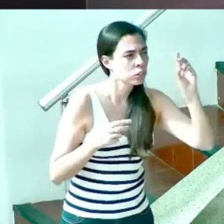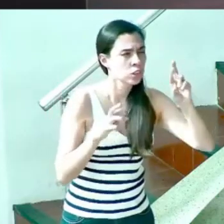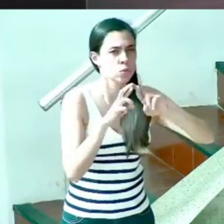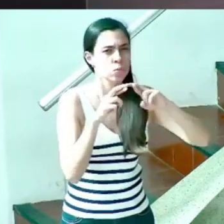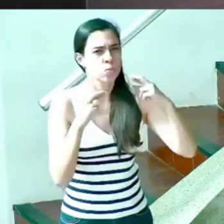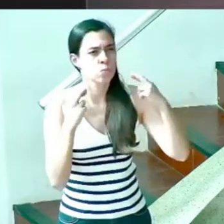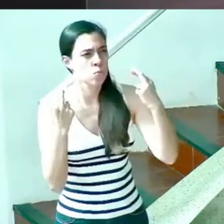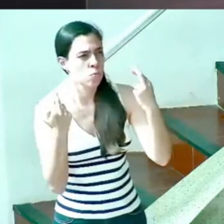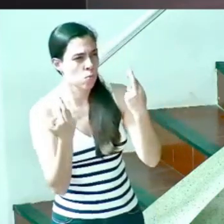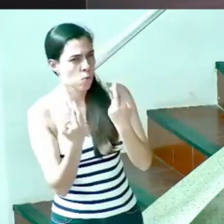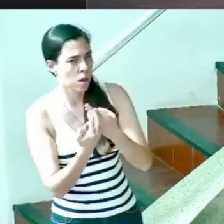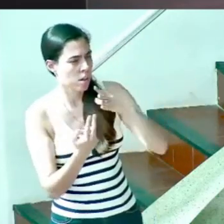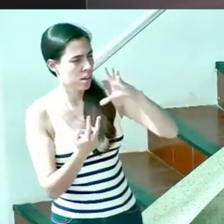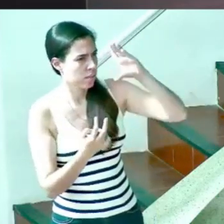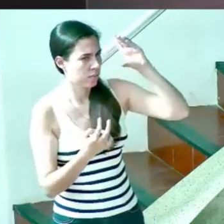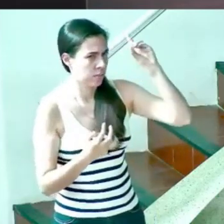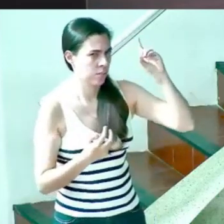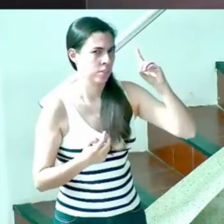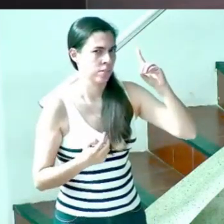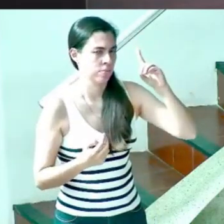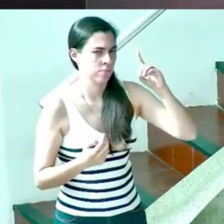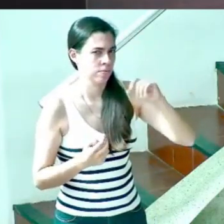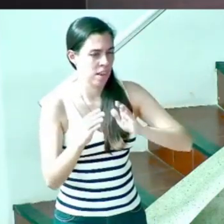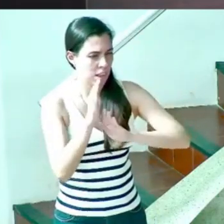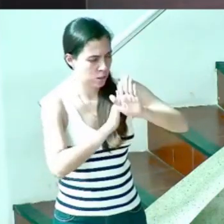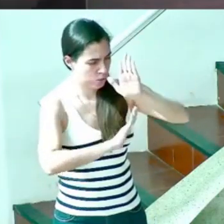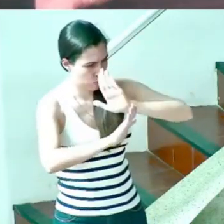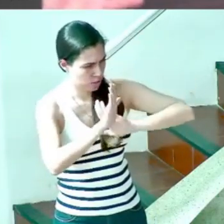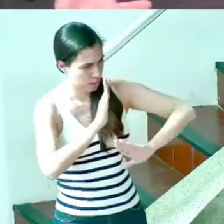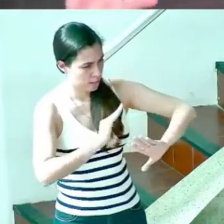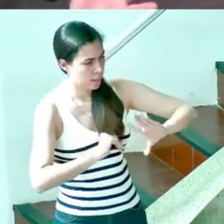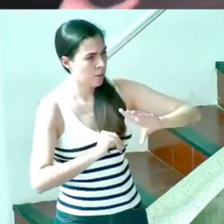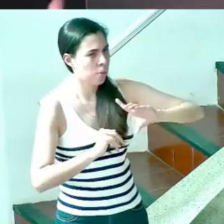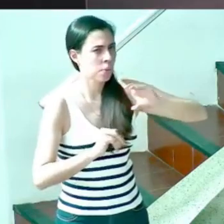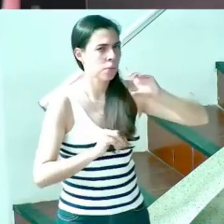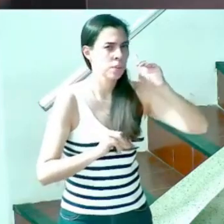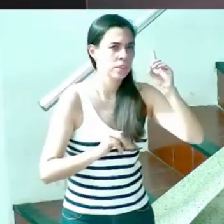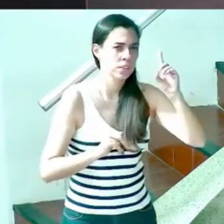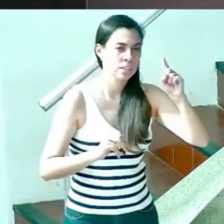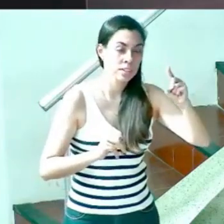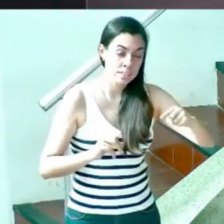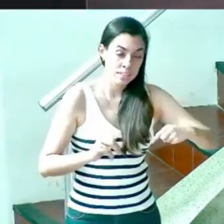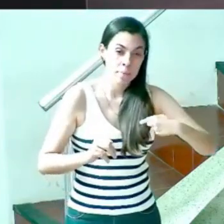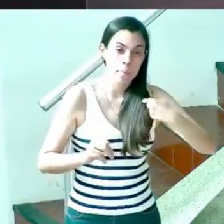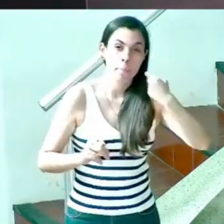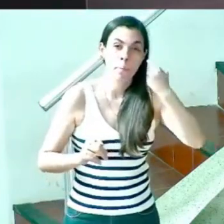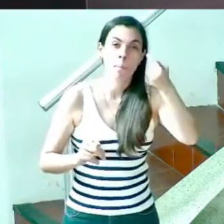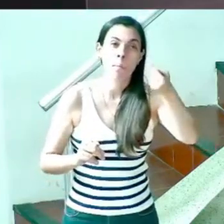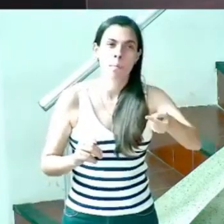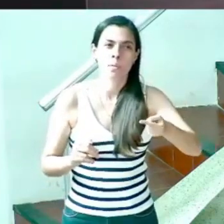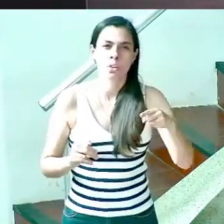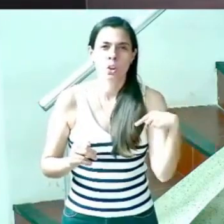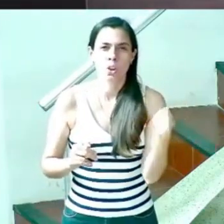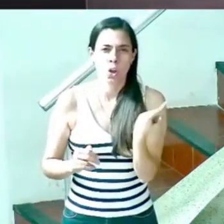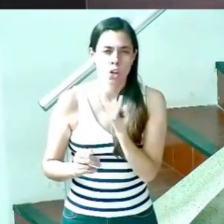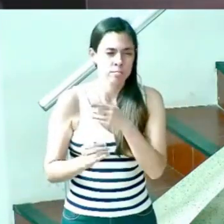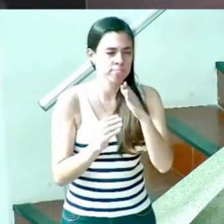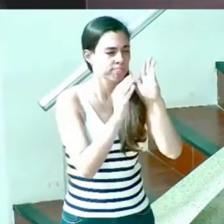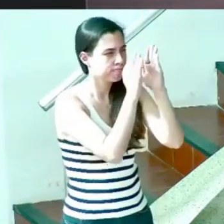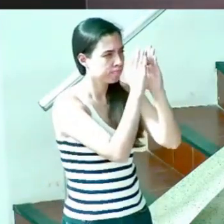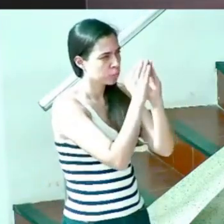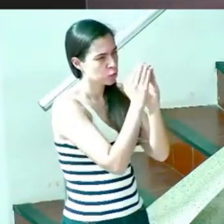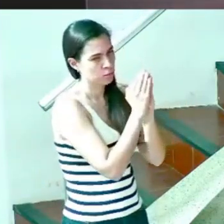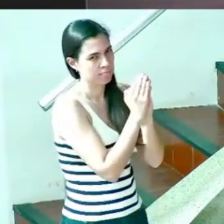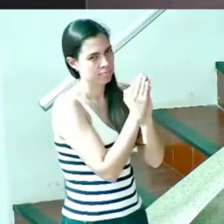Deus, para depois então ela nos dar um ambiente onde nós podemos levar, sim,